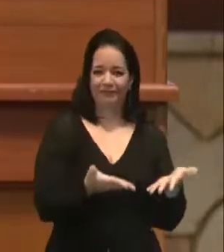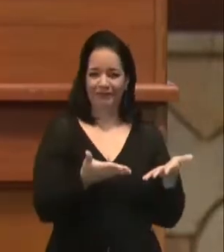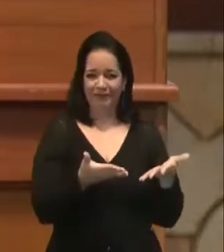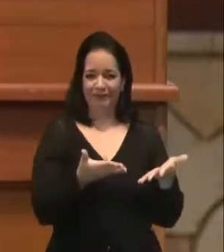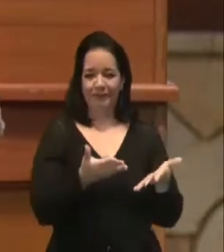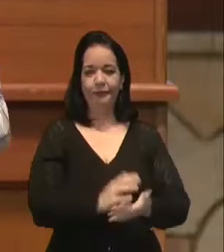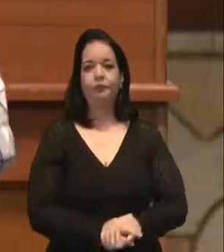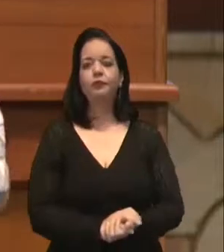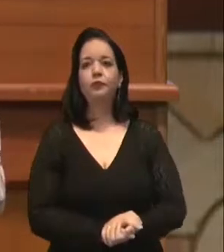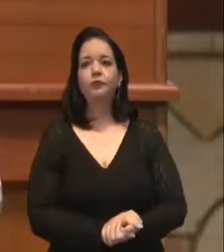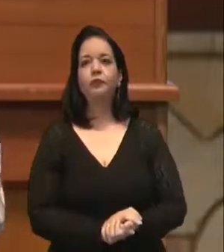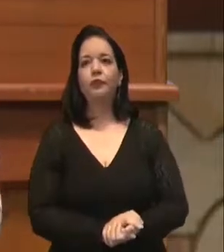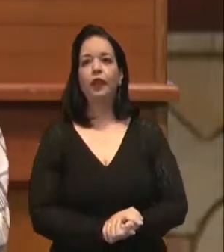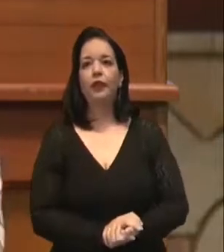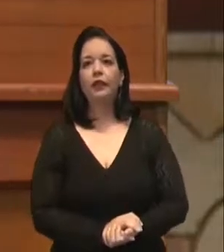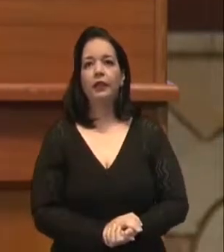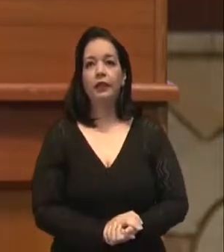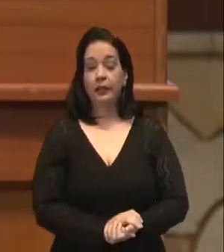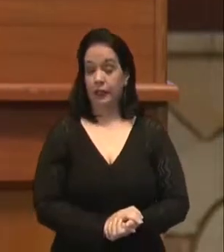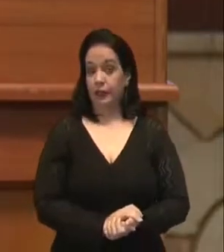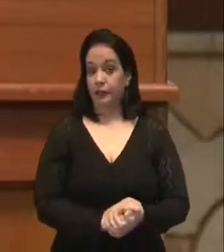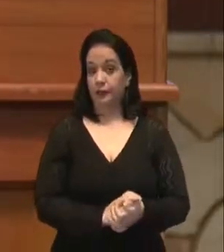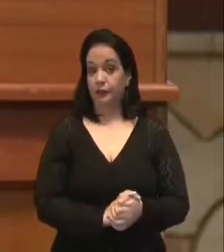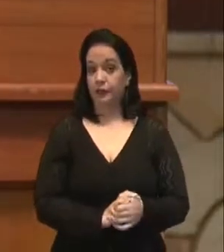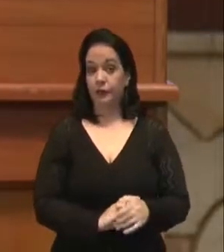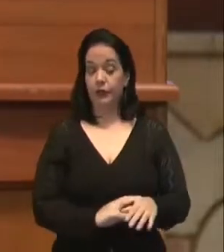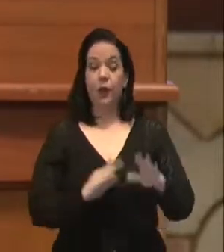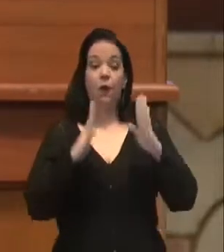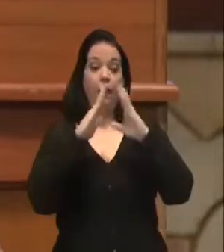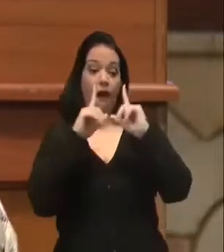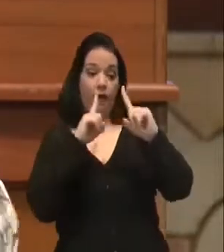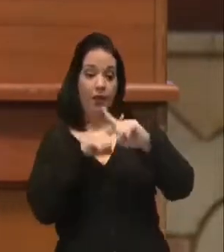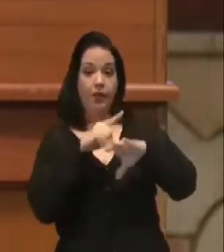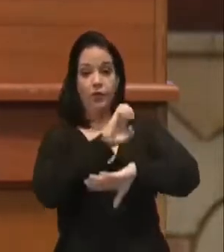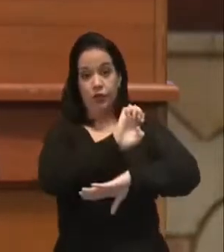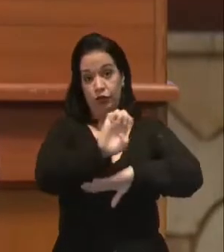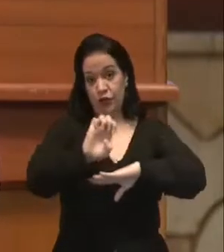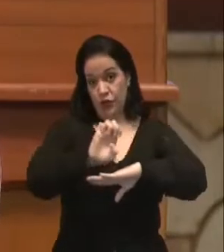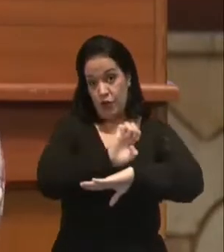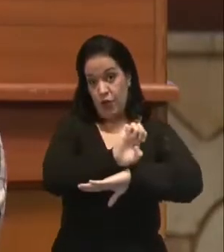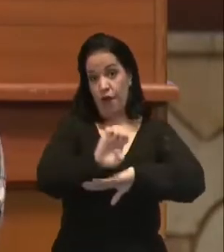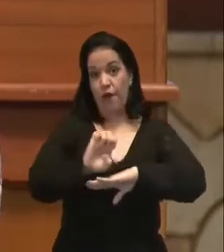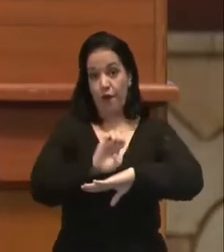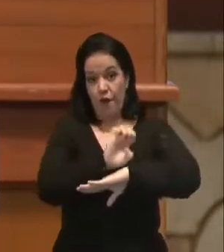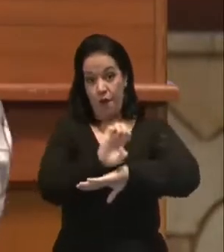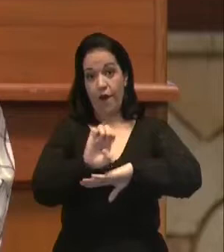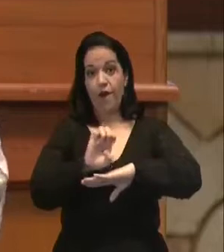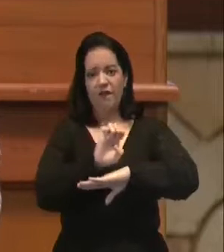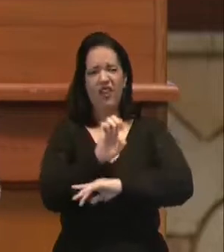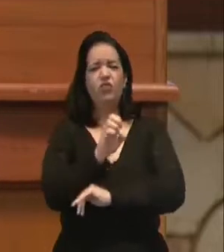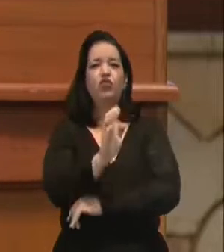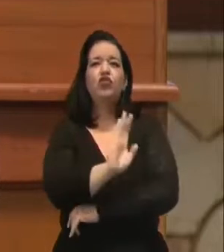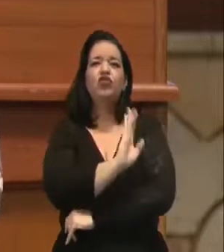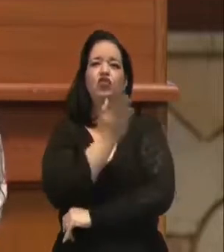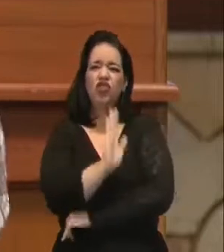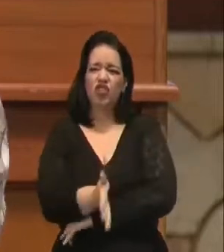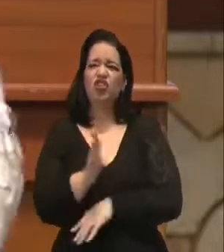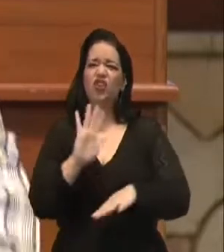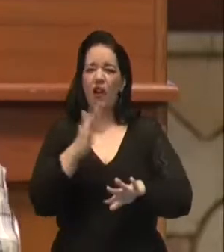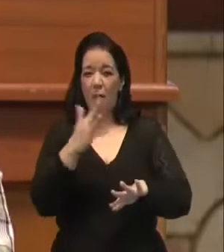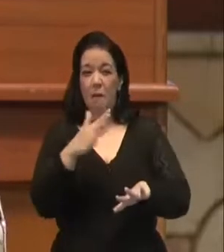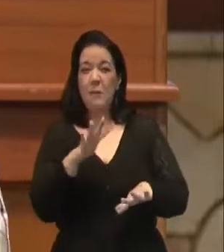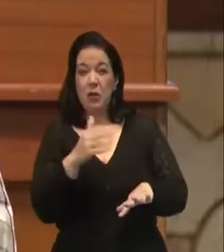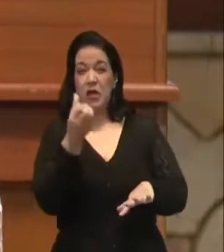inteira passada da morte de Jesus. É uma reflexão sobre quem Jesus foi e o que Jesus fez